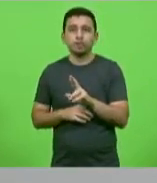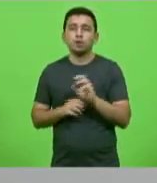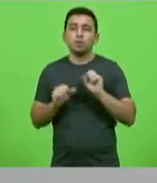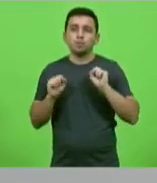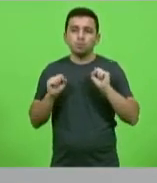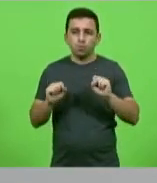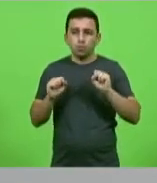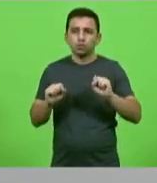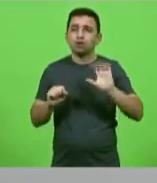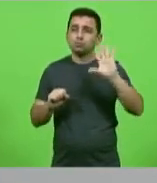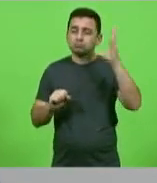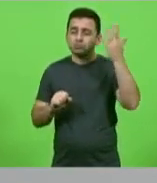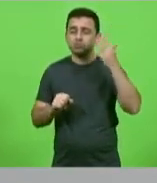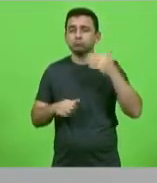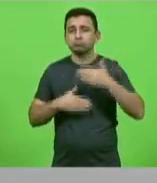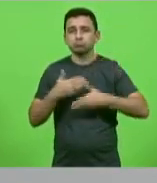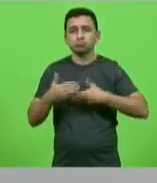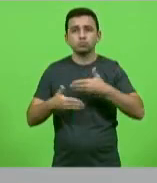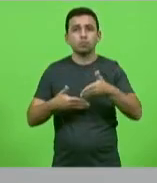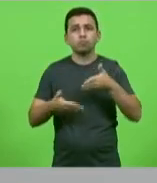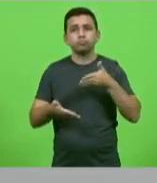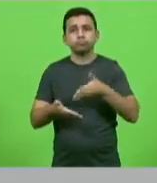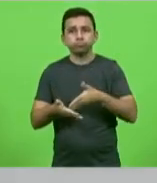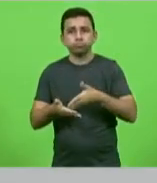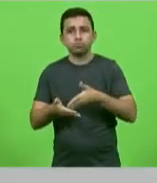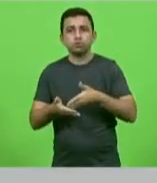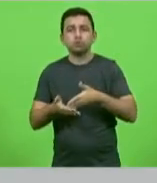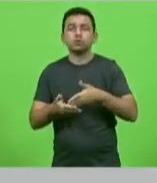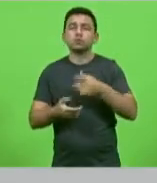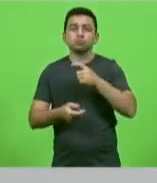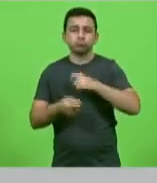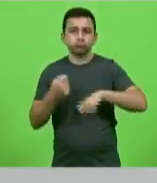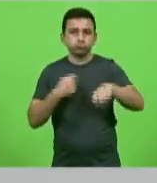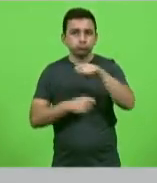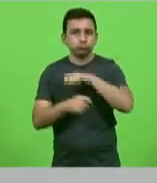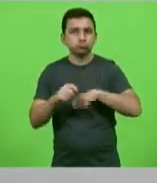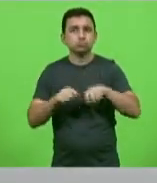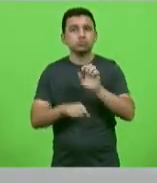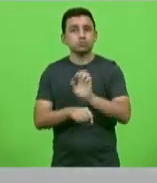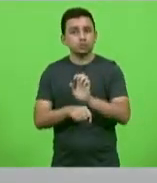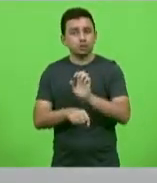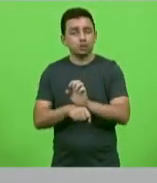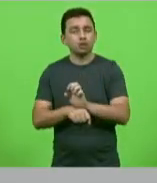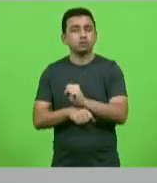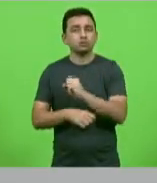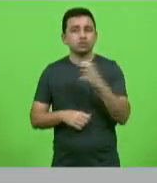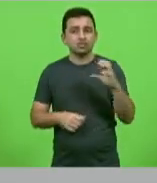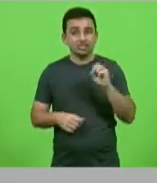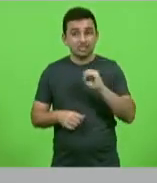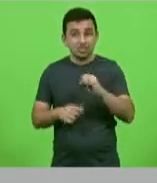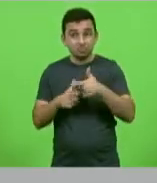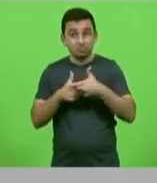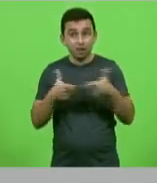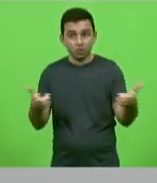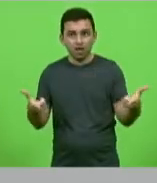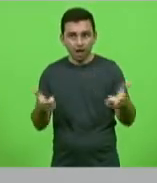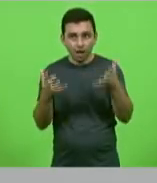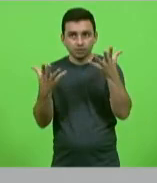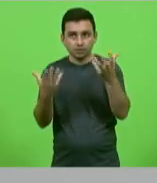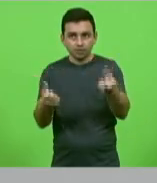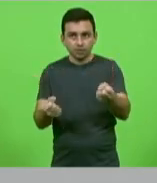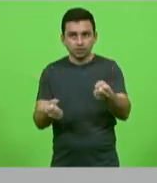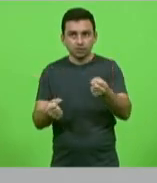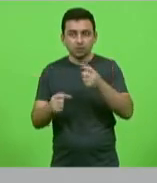pode haver a descontinuidade administrativa do Estado. Porque se louvar a maioria pela aceitação